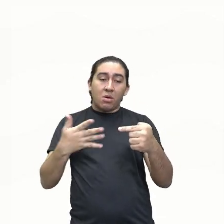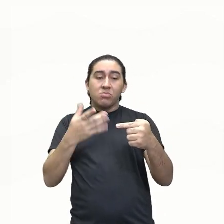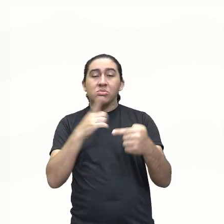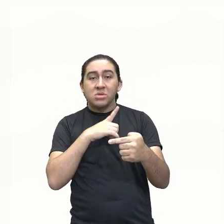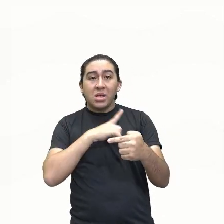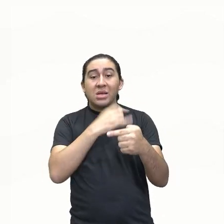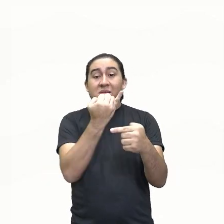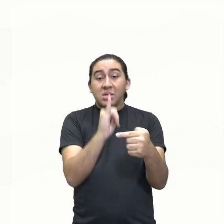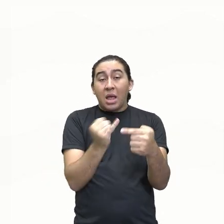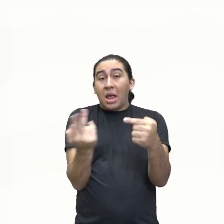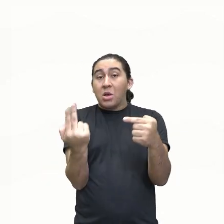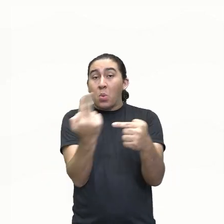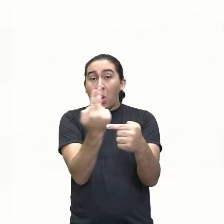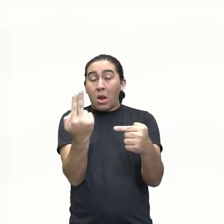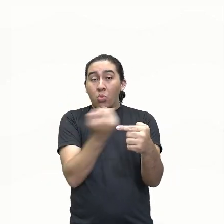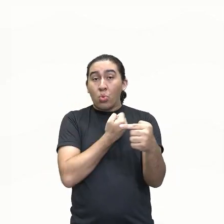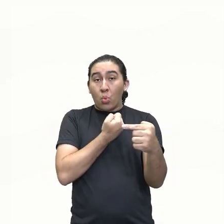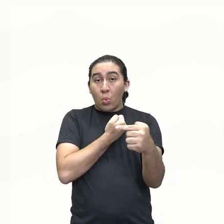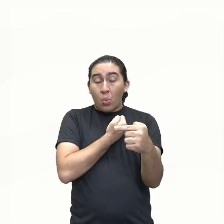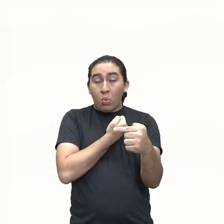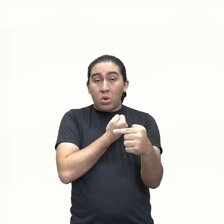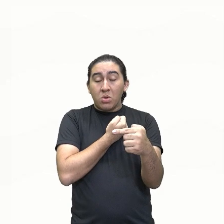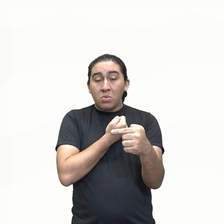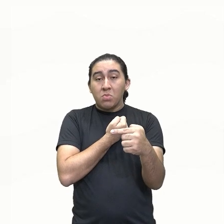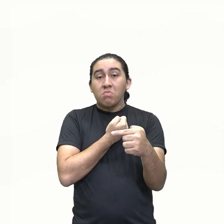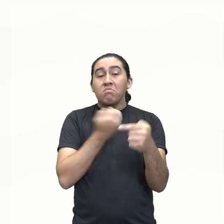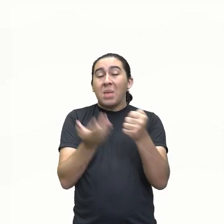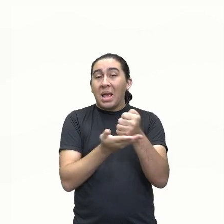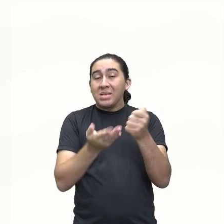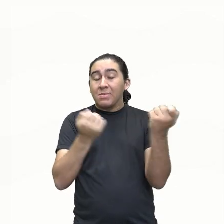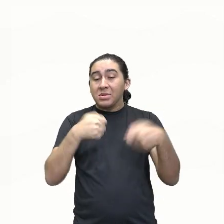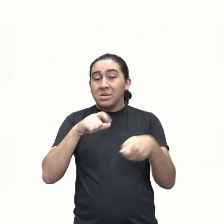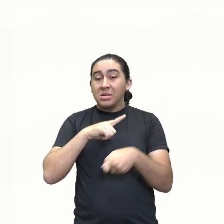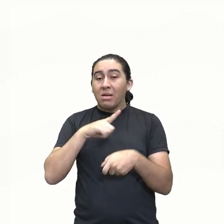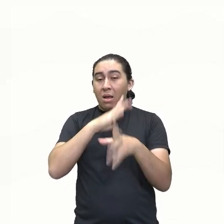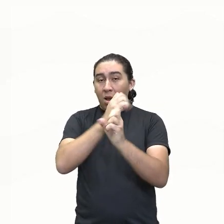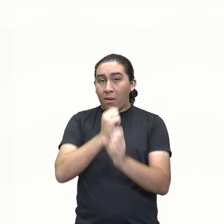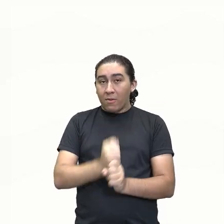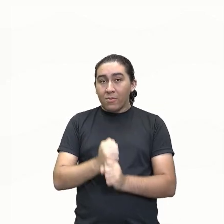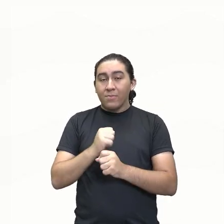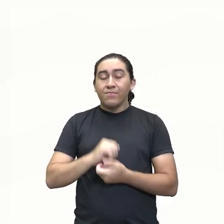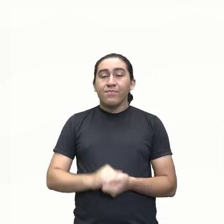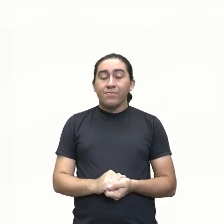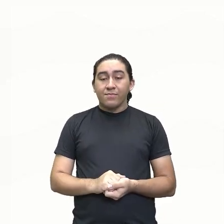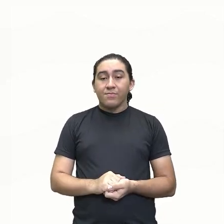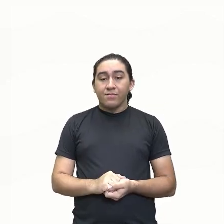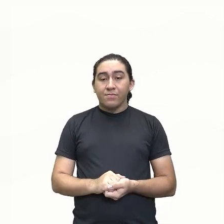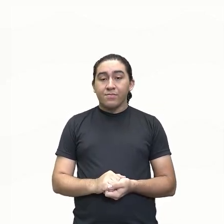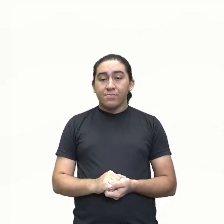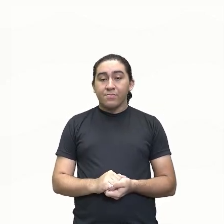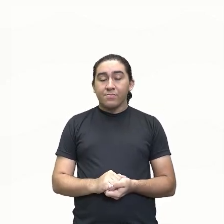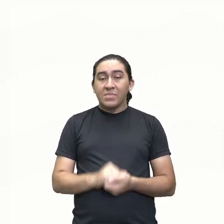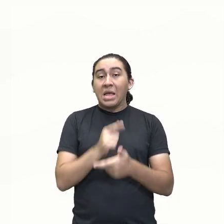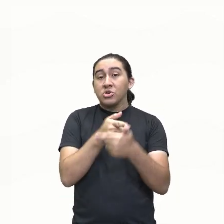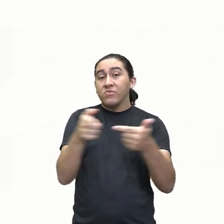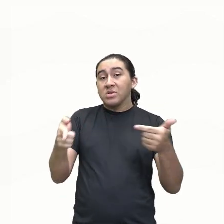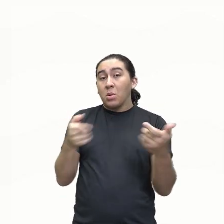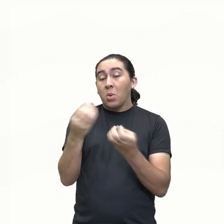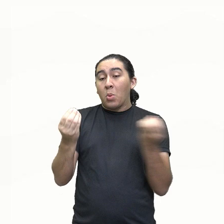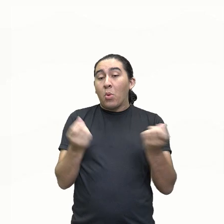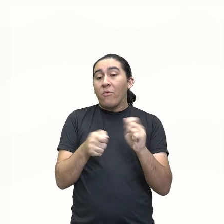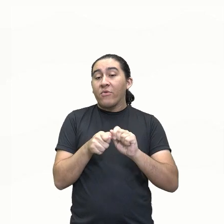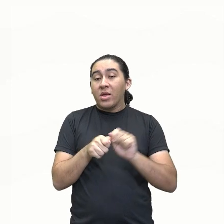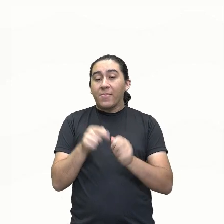bases iguais, olha lá como a gente precisa aplicar potência. Divisão de bases iguais, o que a gente